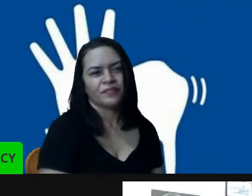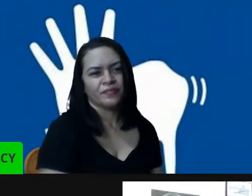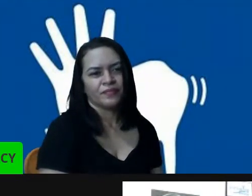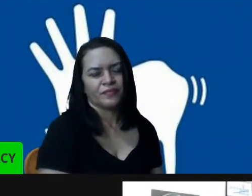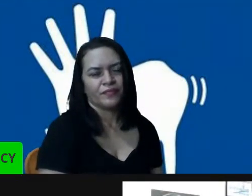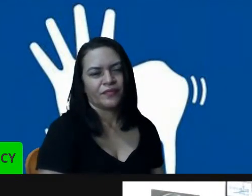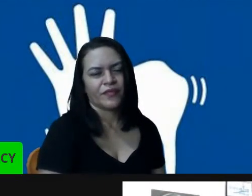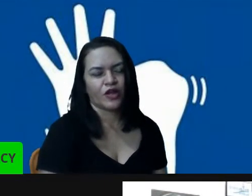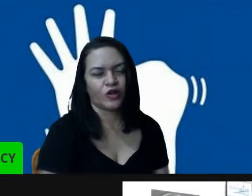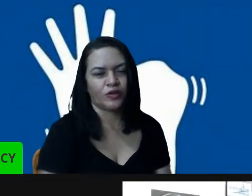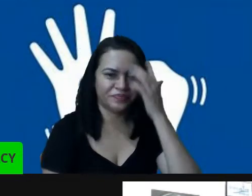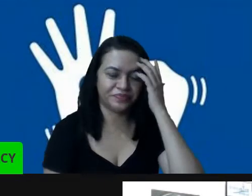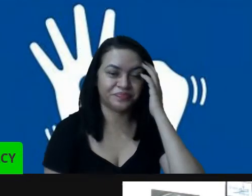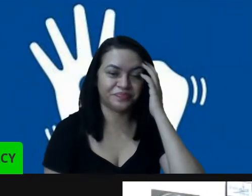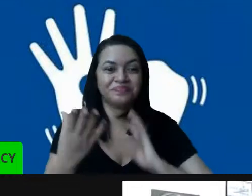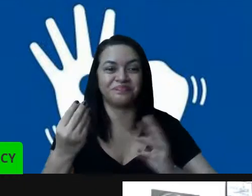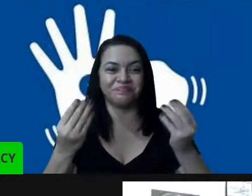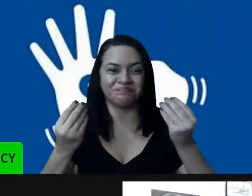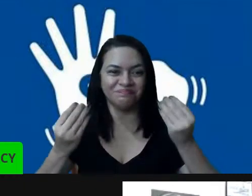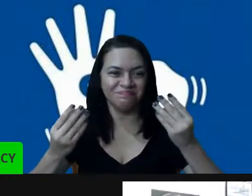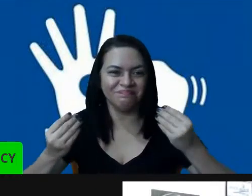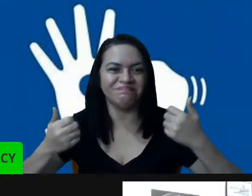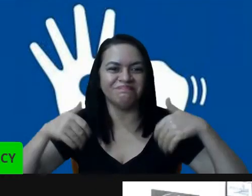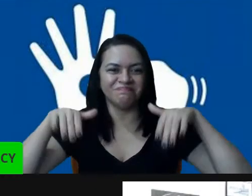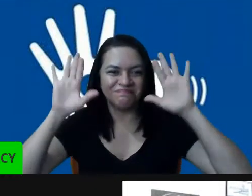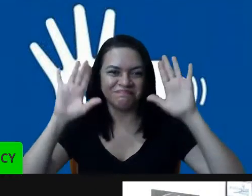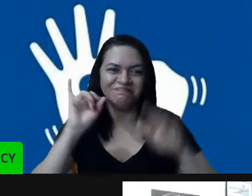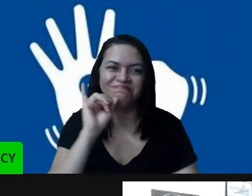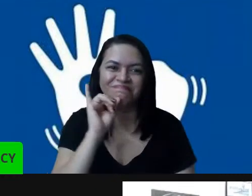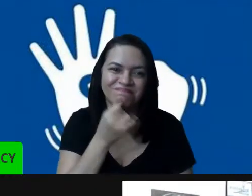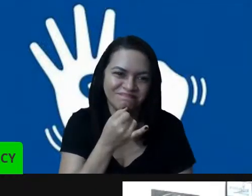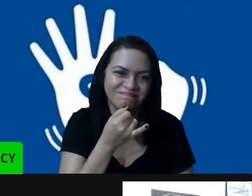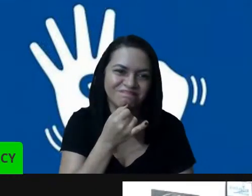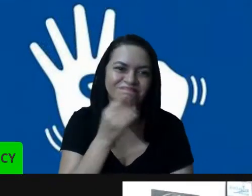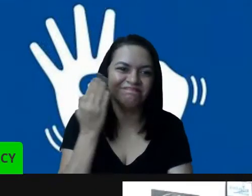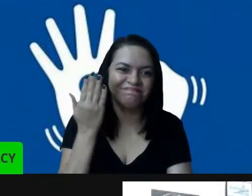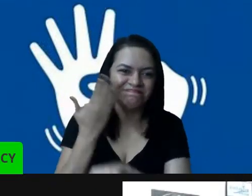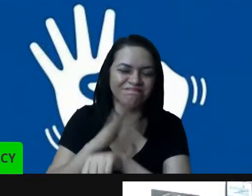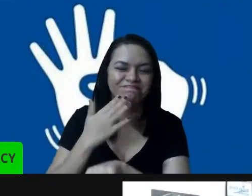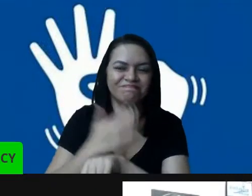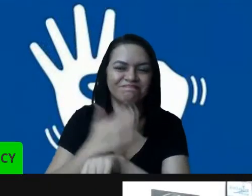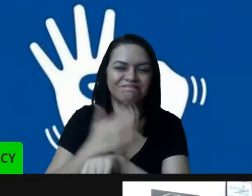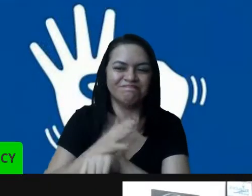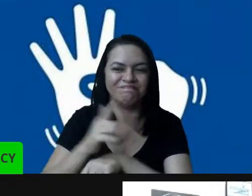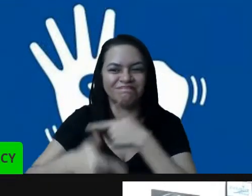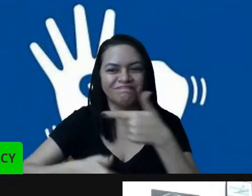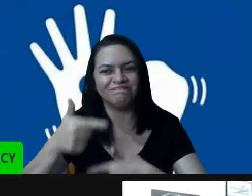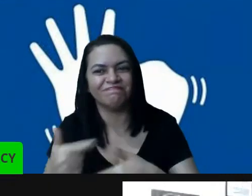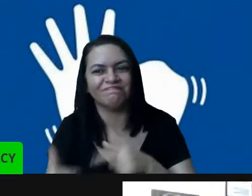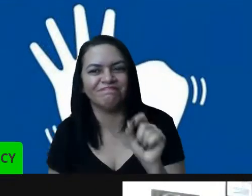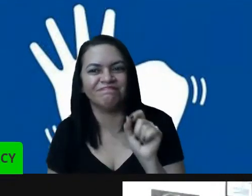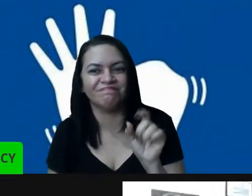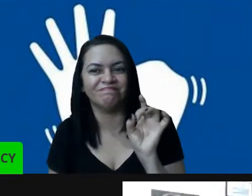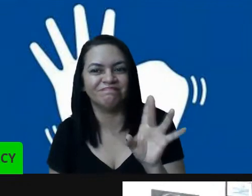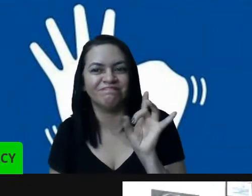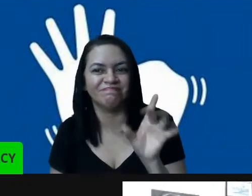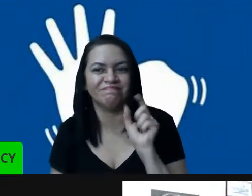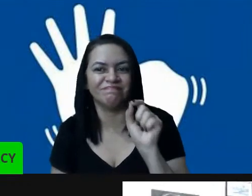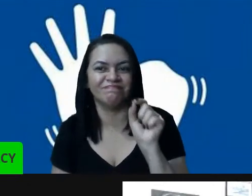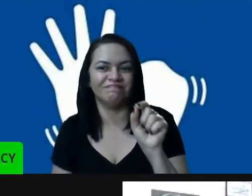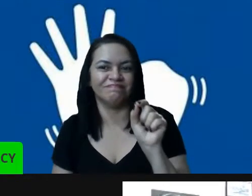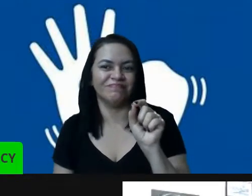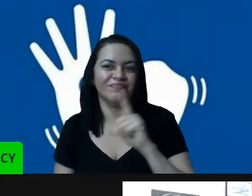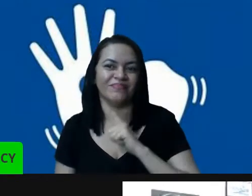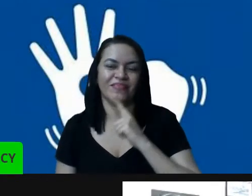Demais. Infelizmente, isso é uma prática que só se perpetua. É incrível isso,